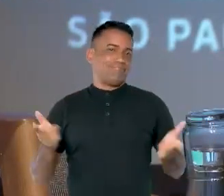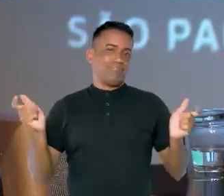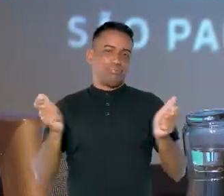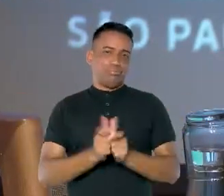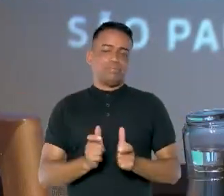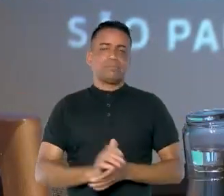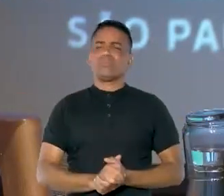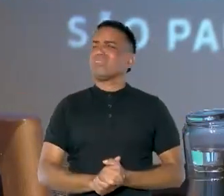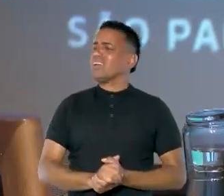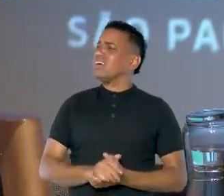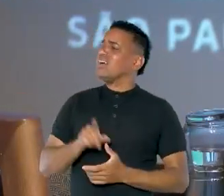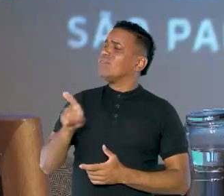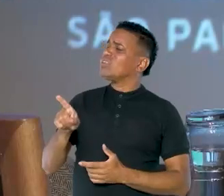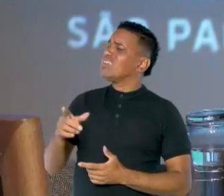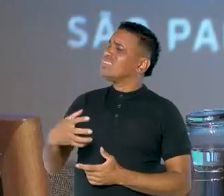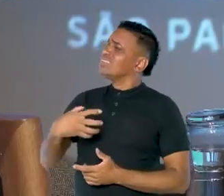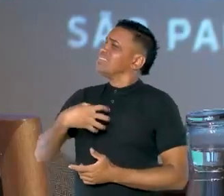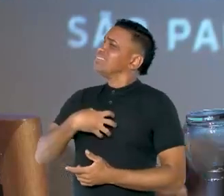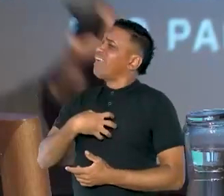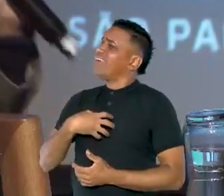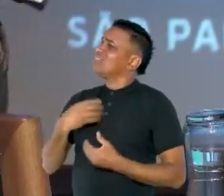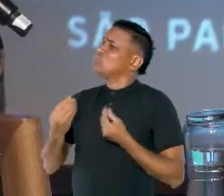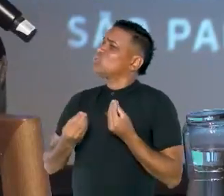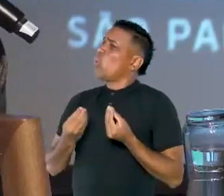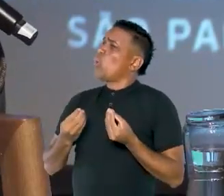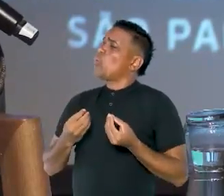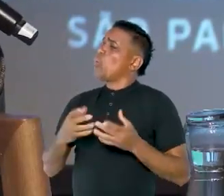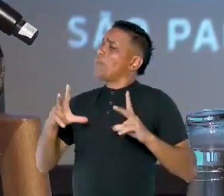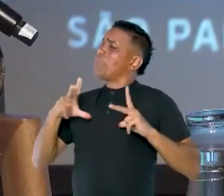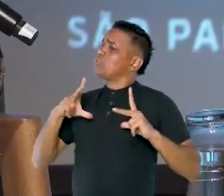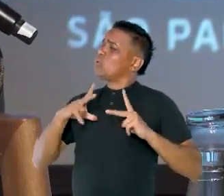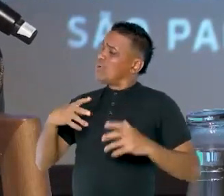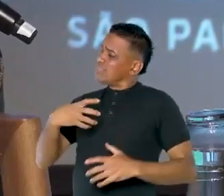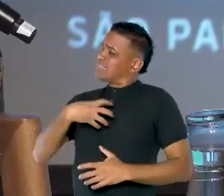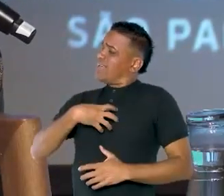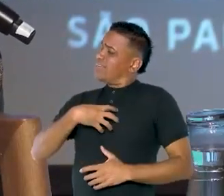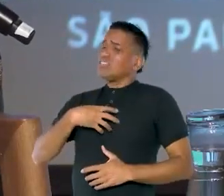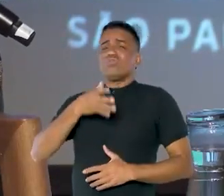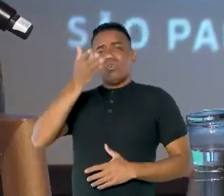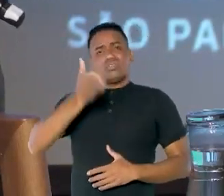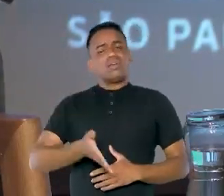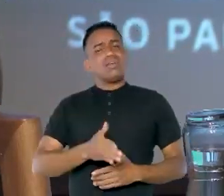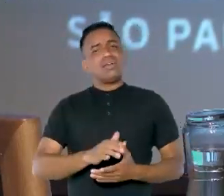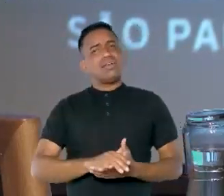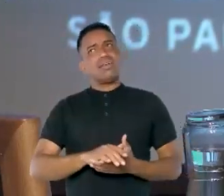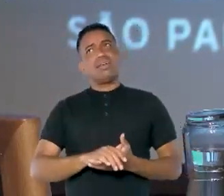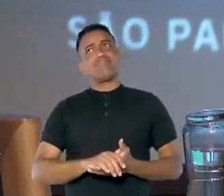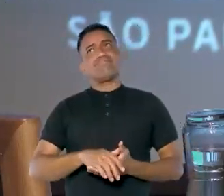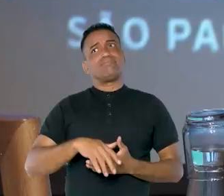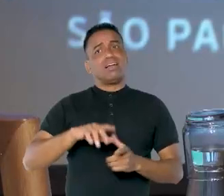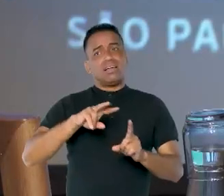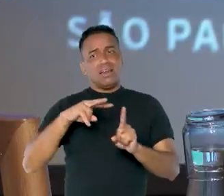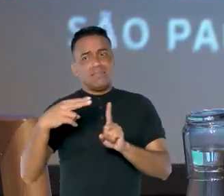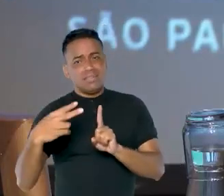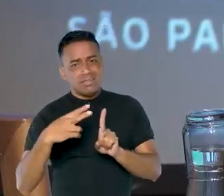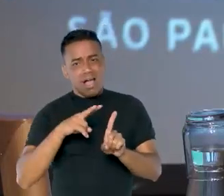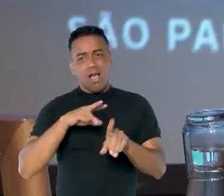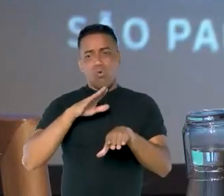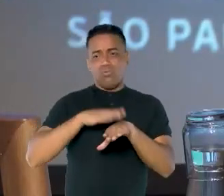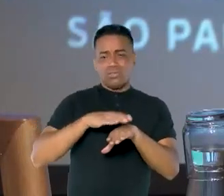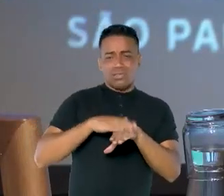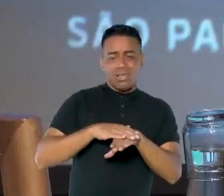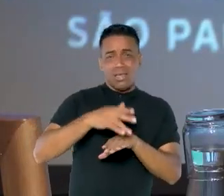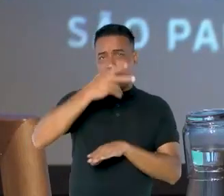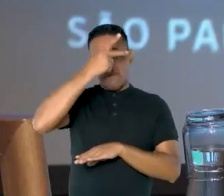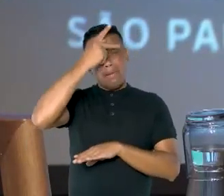E como isso te toca pessoalmente? Como isso te toca pessoalmente? Do ponto de vista, você como